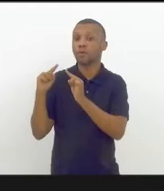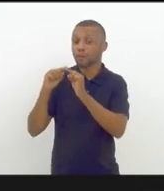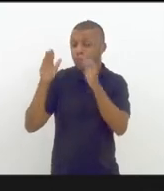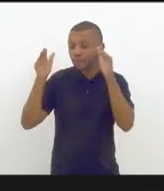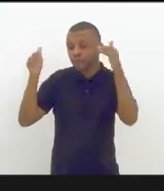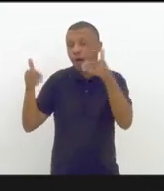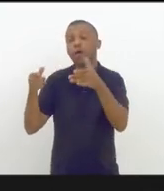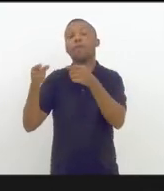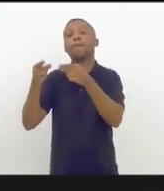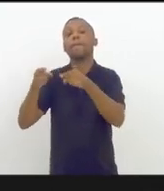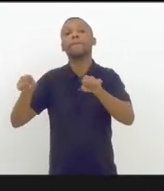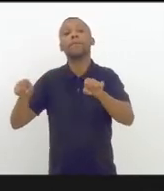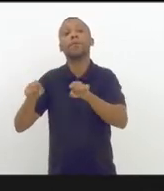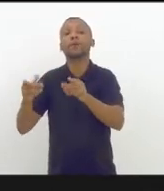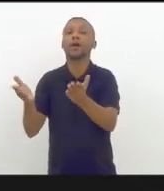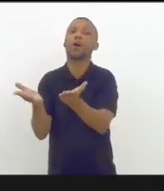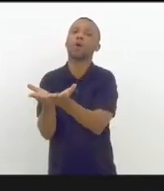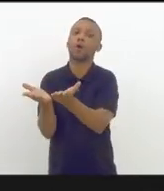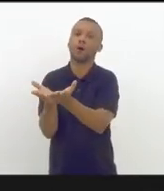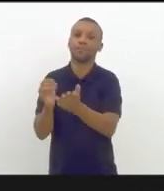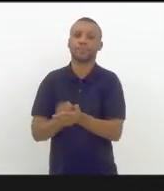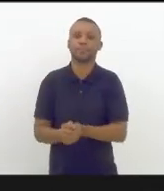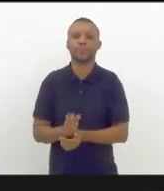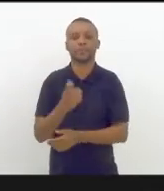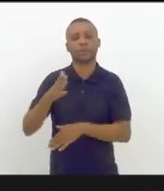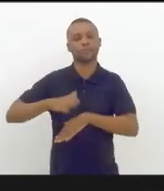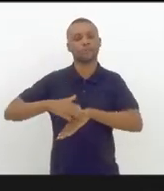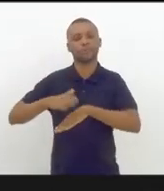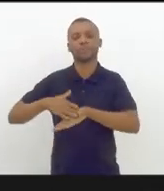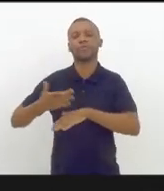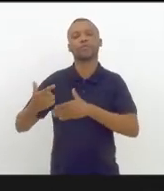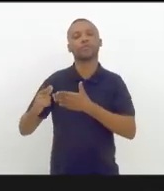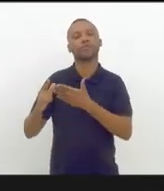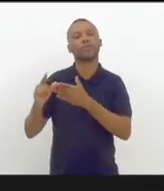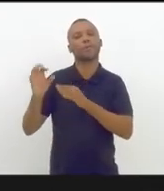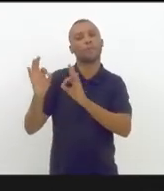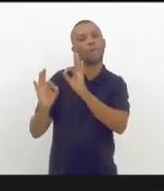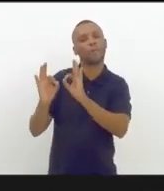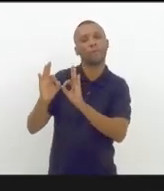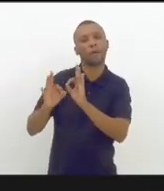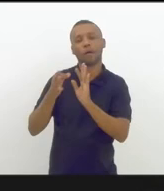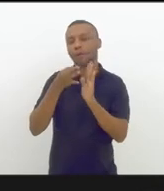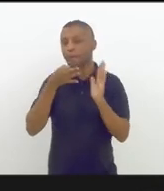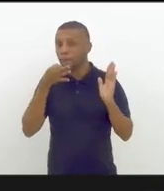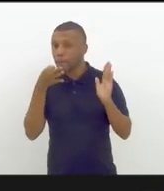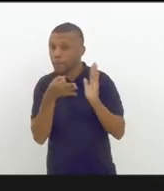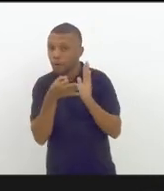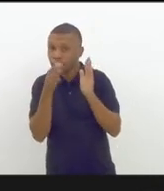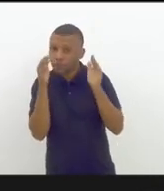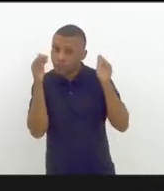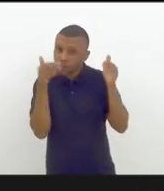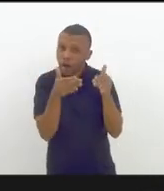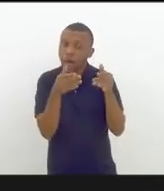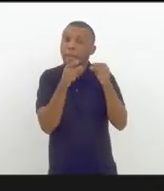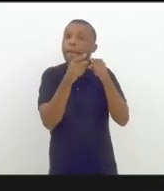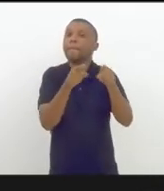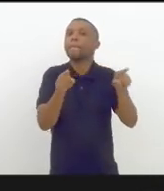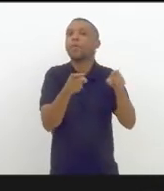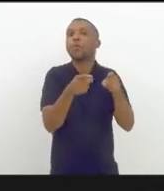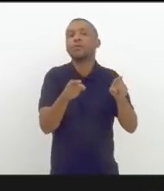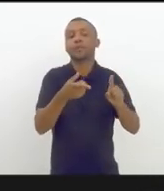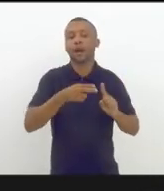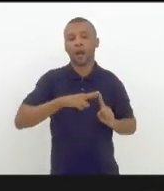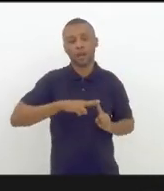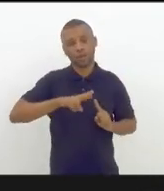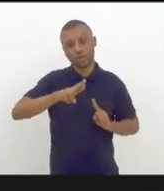gospel, e foi feita uma emenda dando ali o título, né, para a música religiosa, que